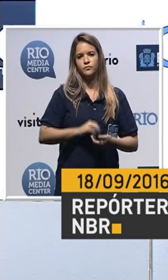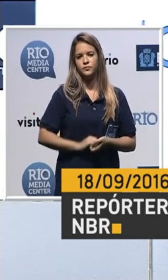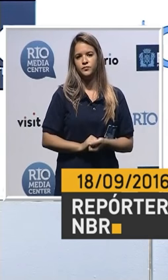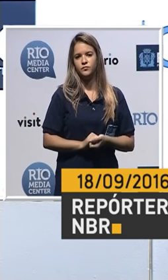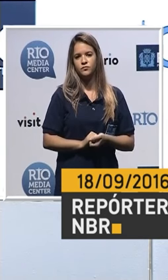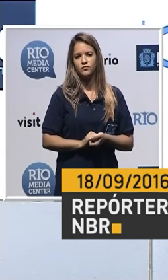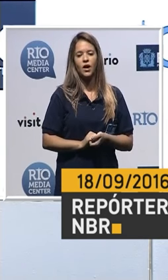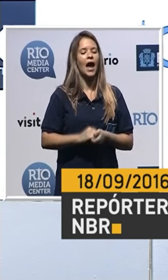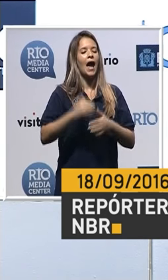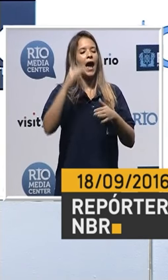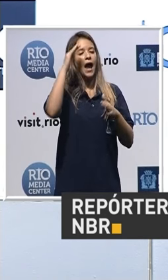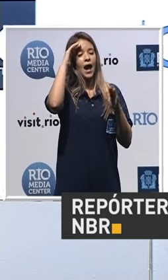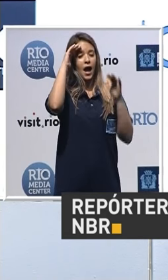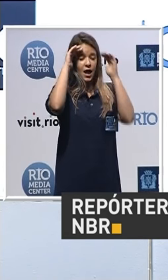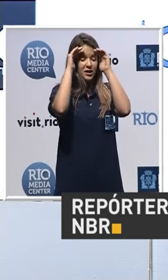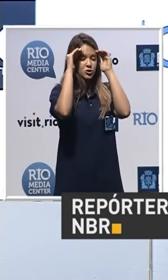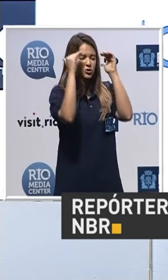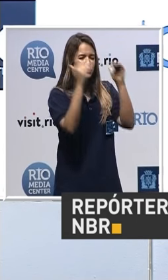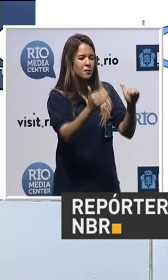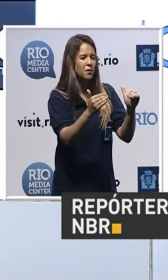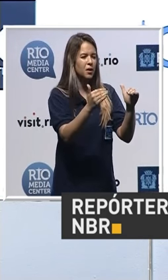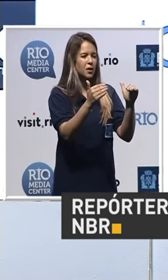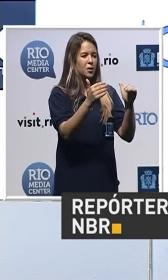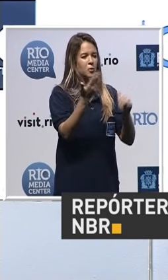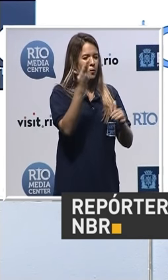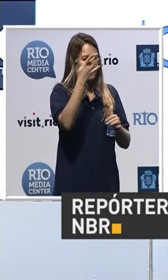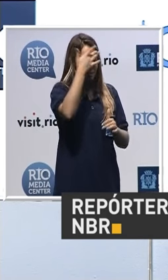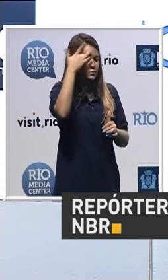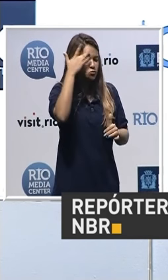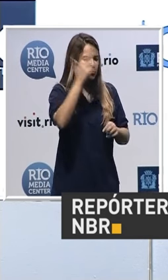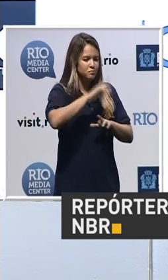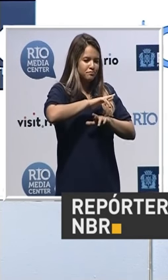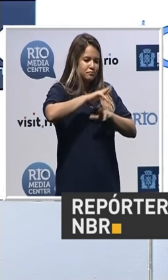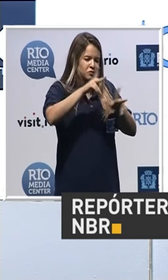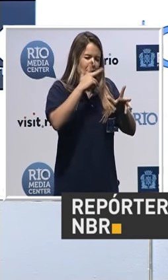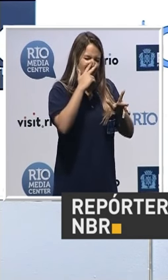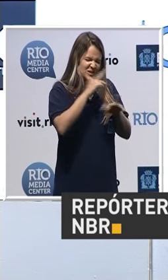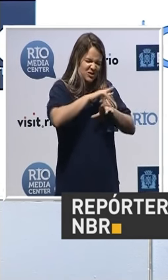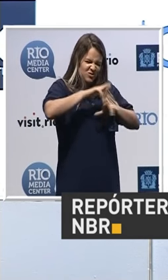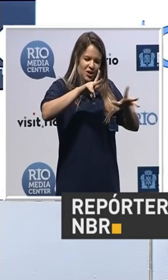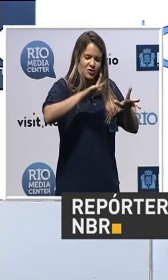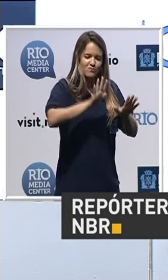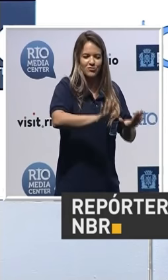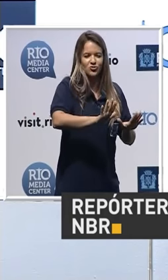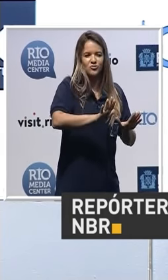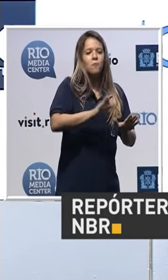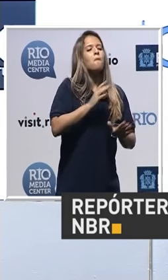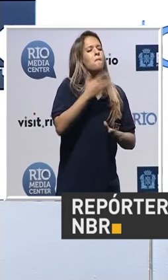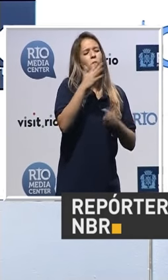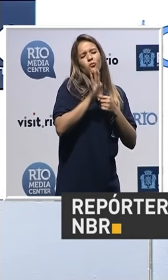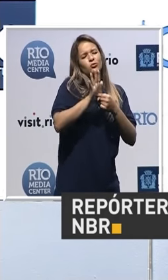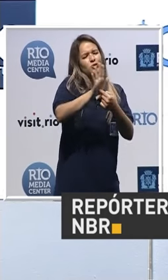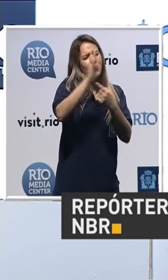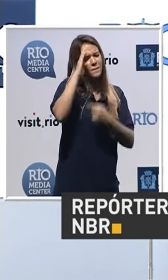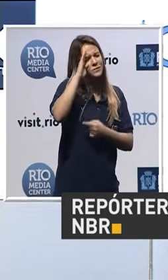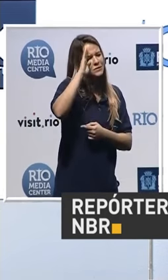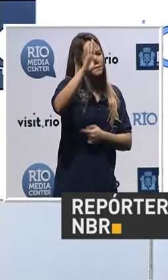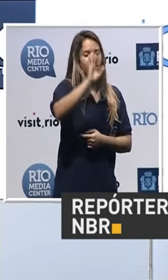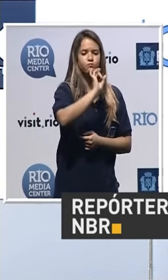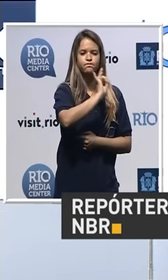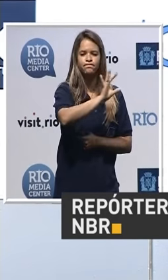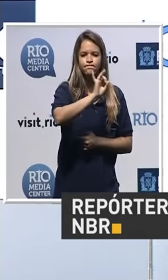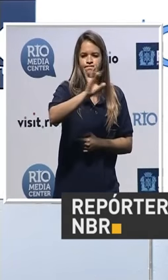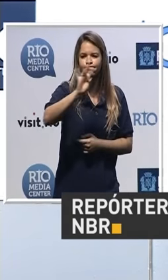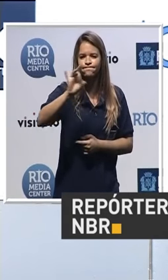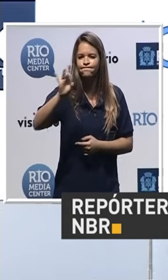do respeito às diferenças e de mostrar que cada um pode fazer aquilo